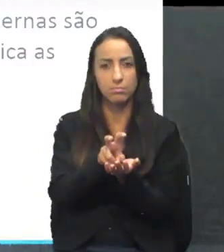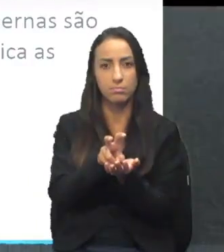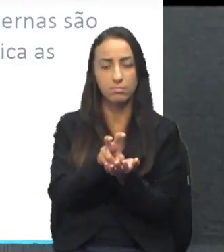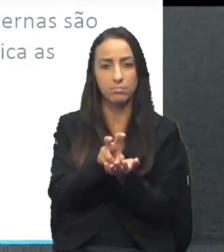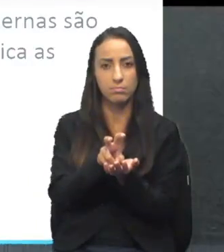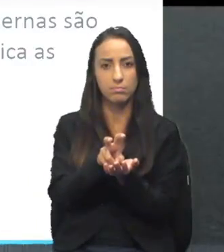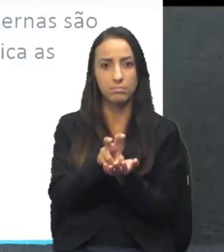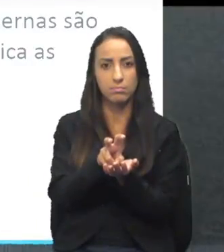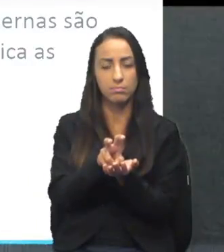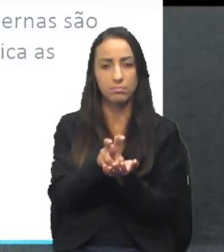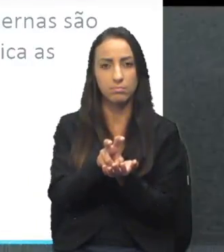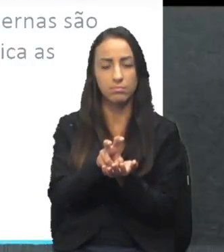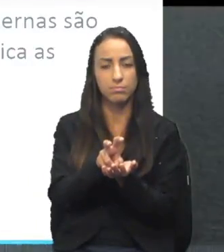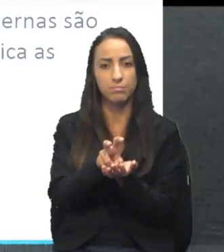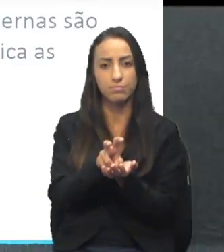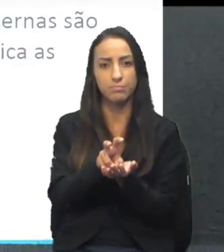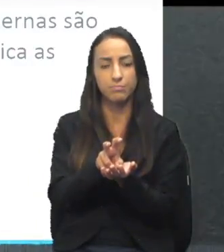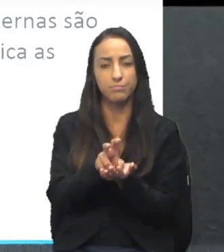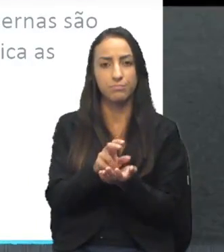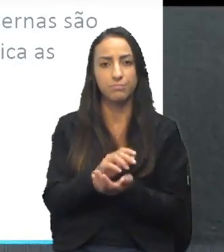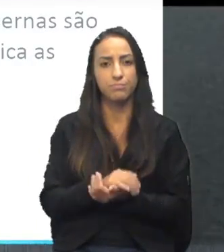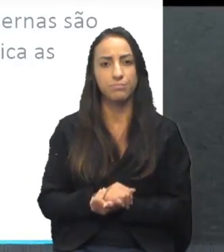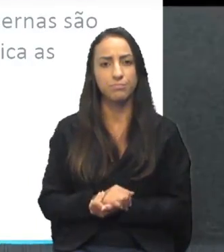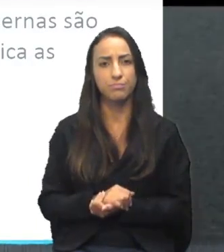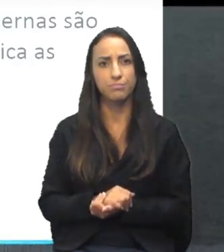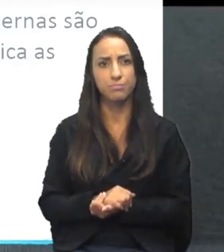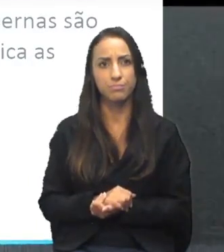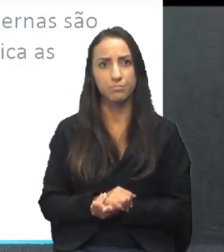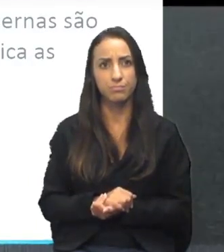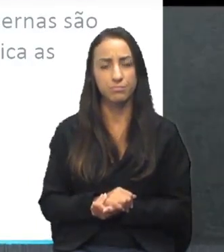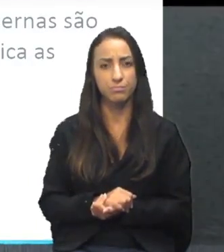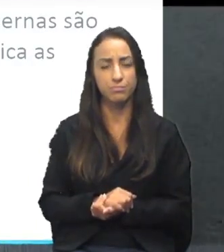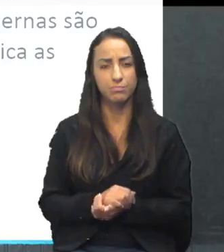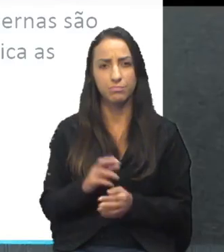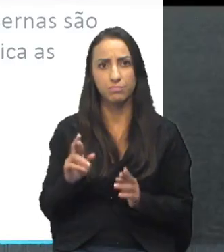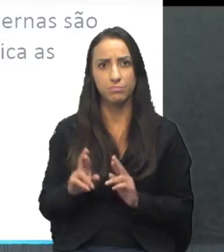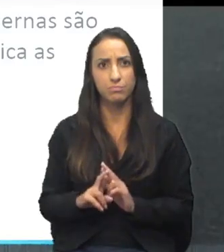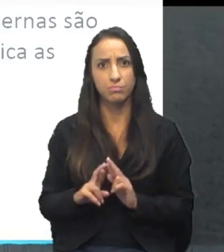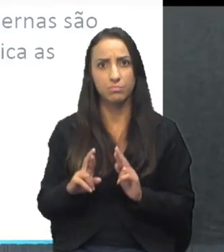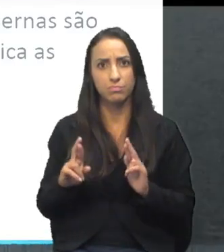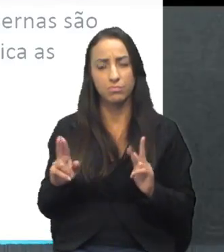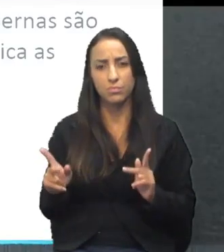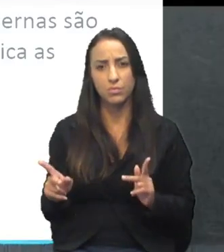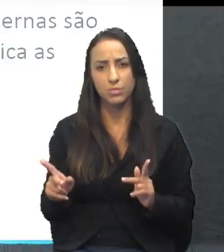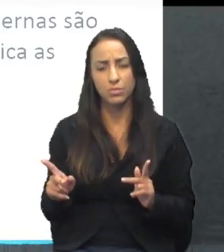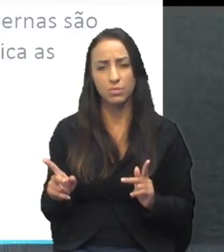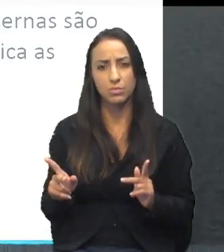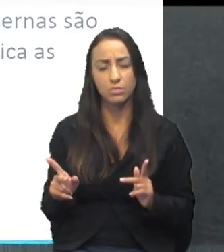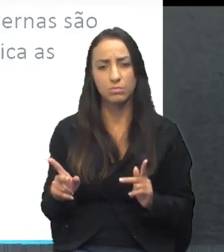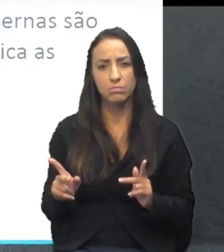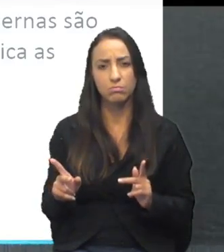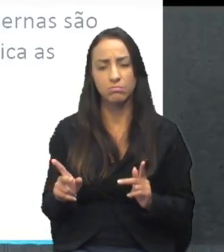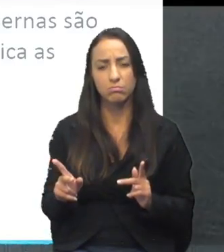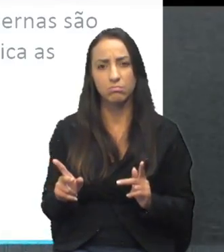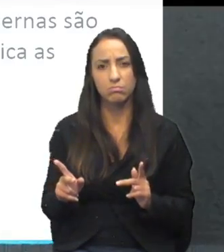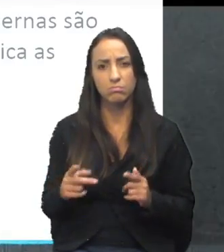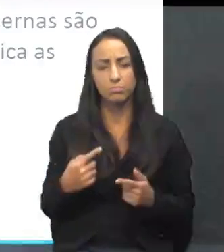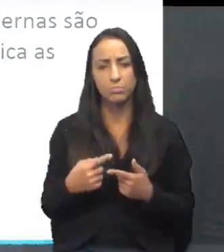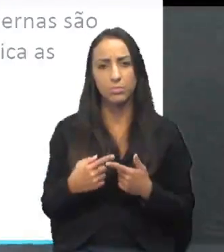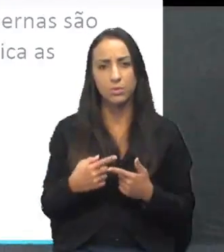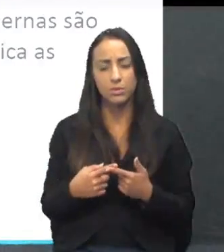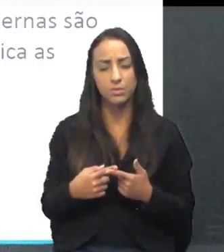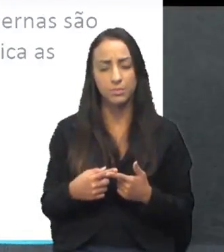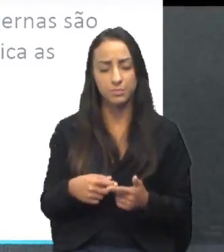e apoiados. Em relação a essa posição ginecológica,